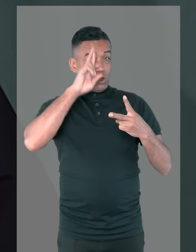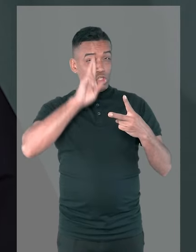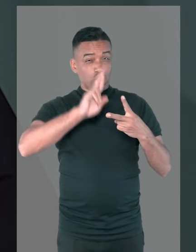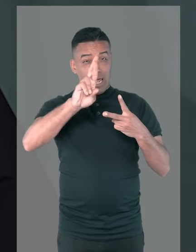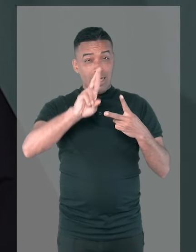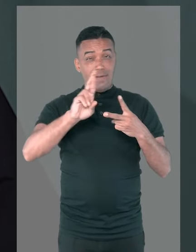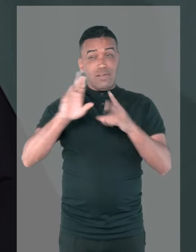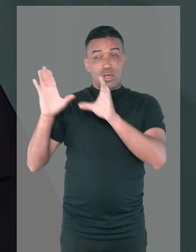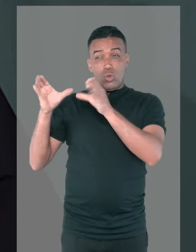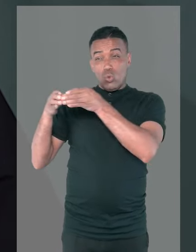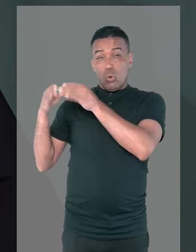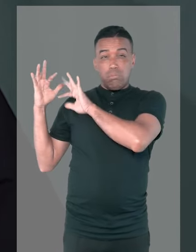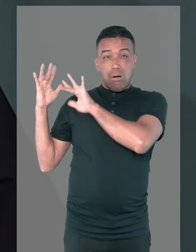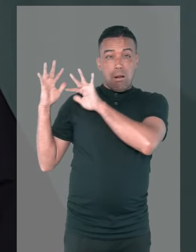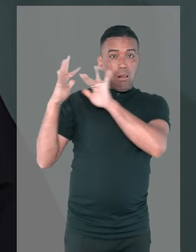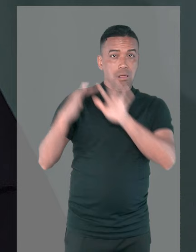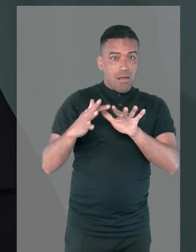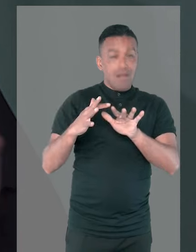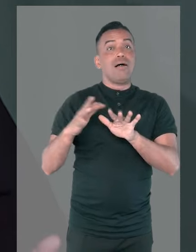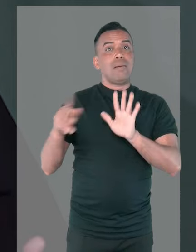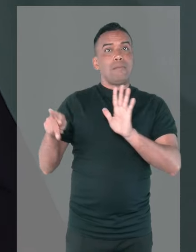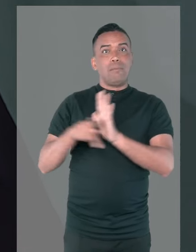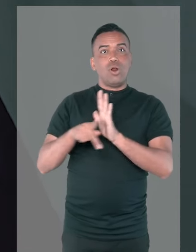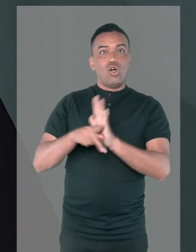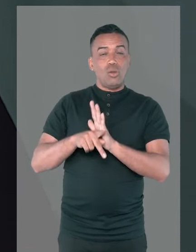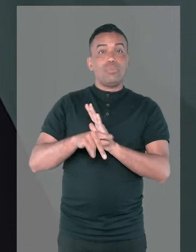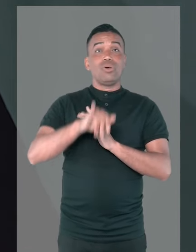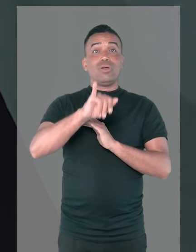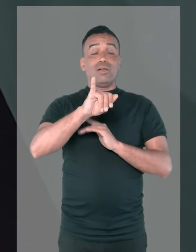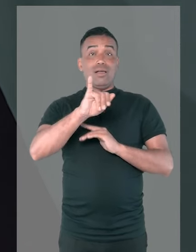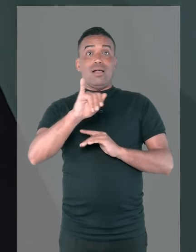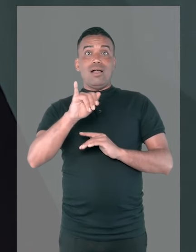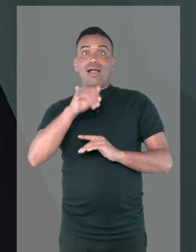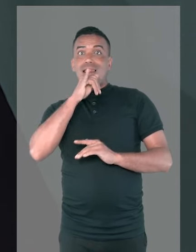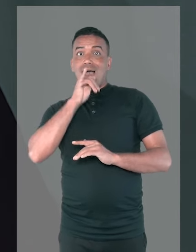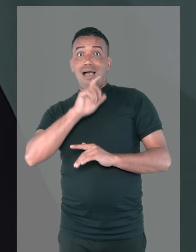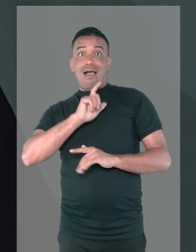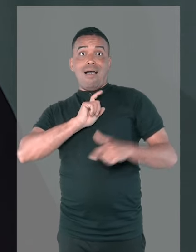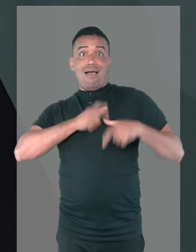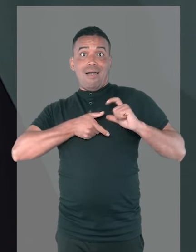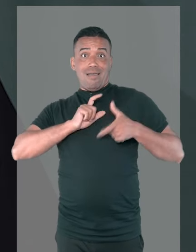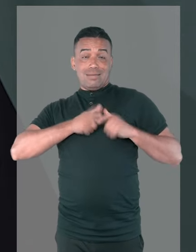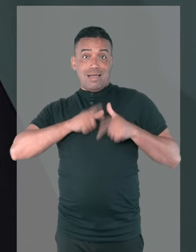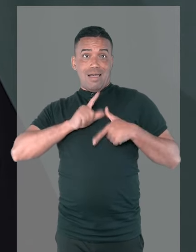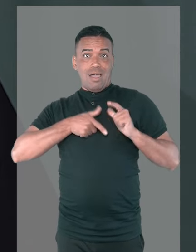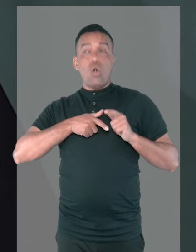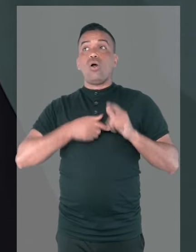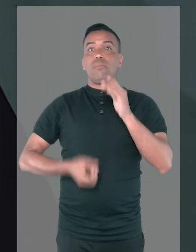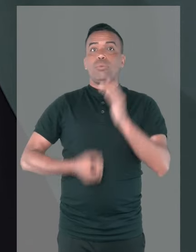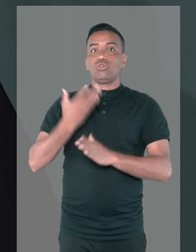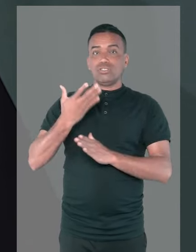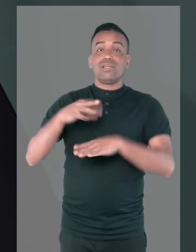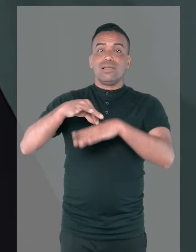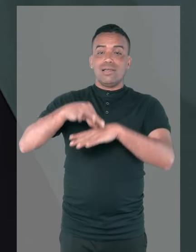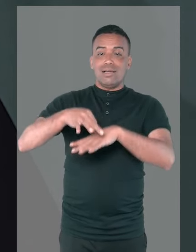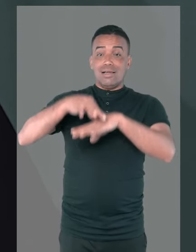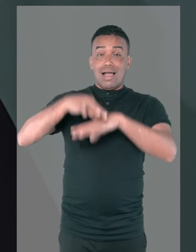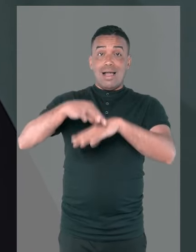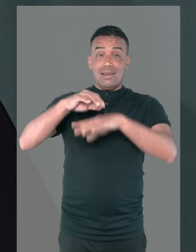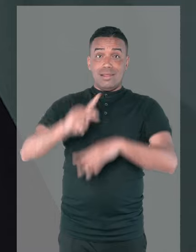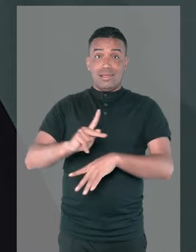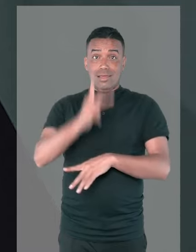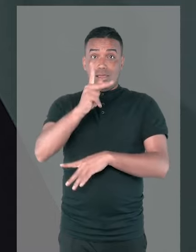comitiva comercial israelense, pois eles também pretendem começar a produzir carne kosher, segundo a